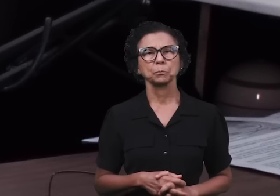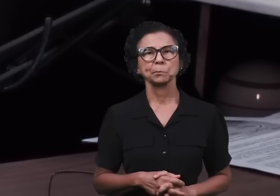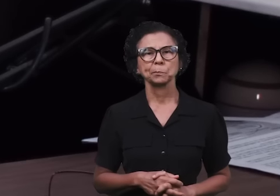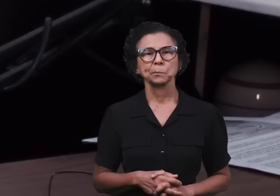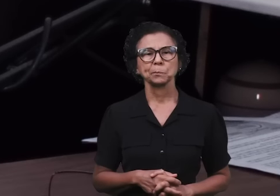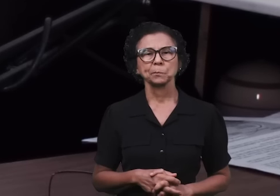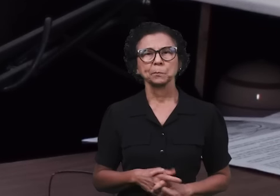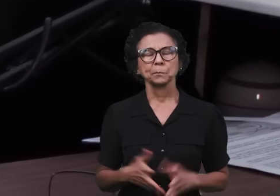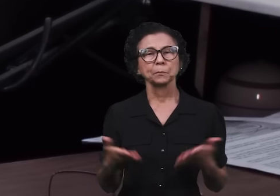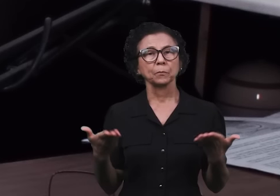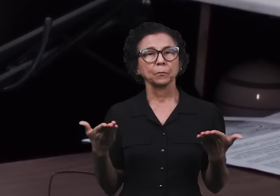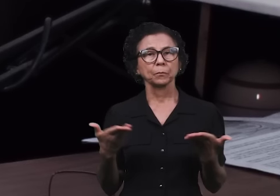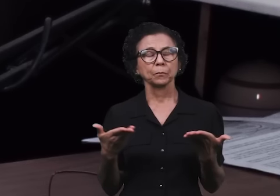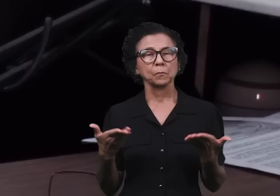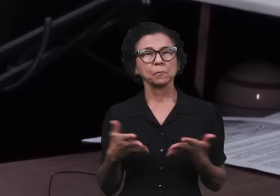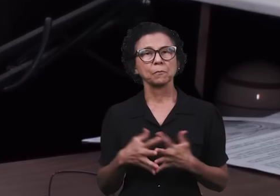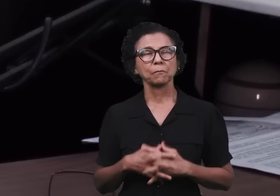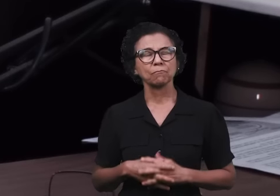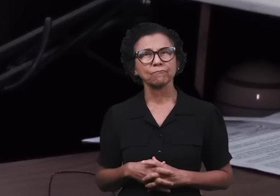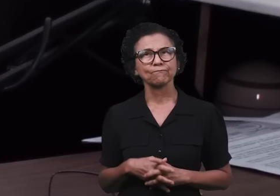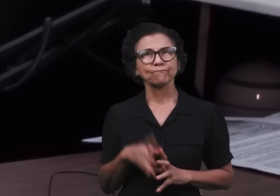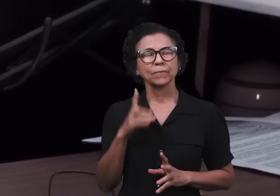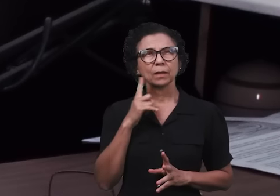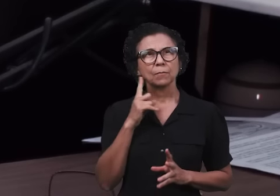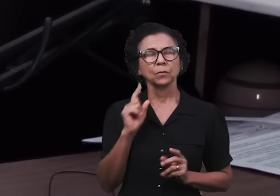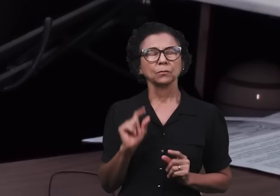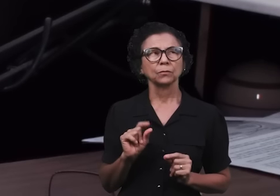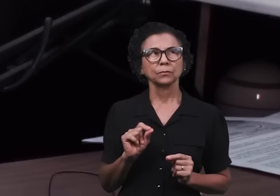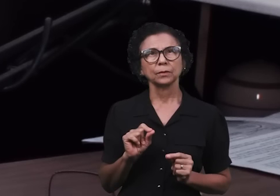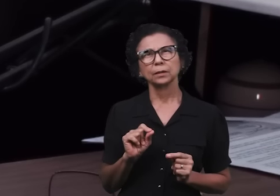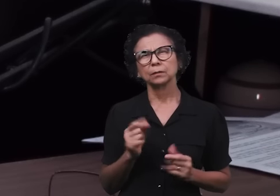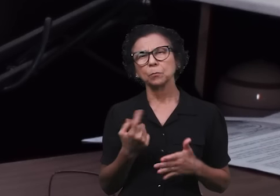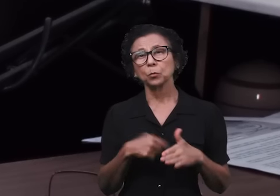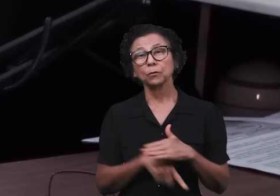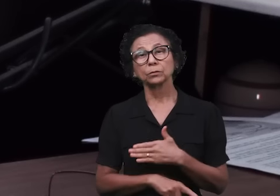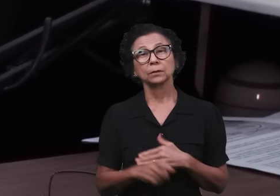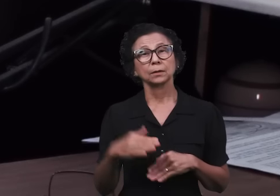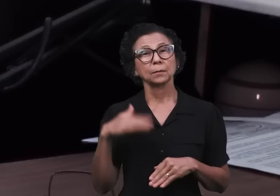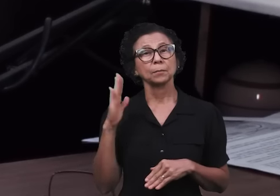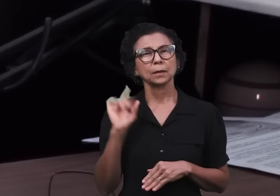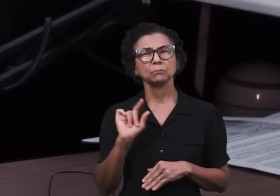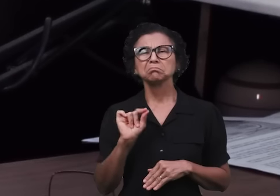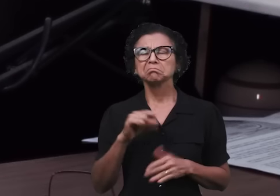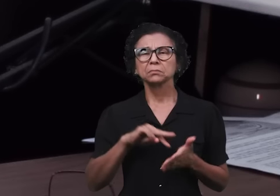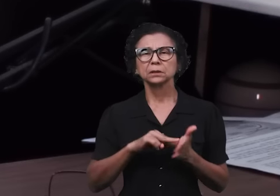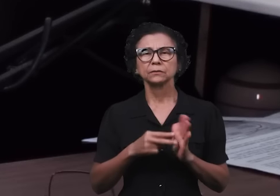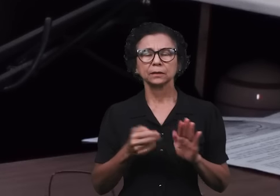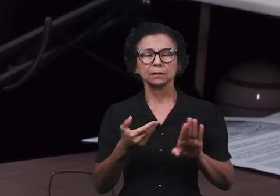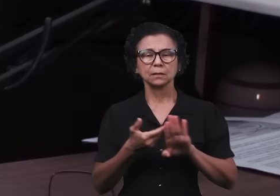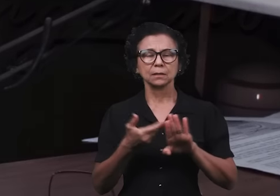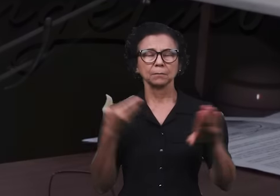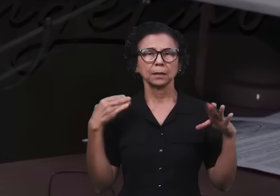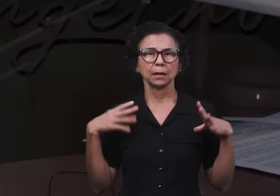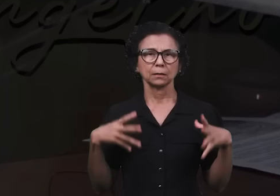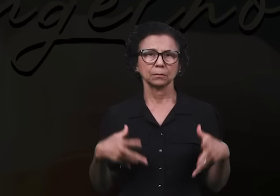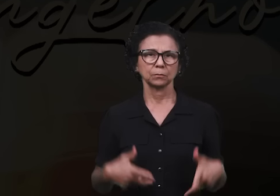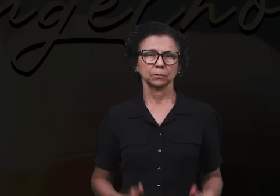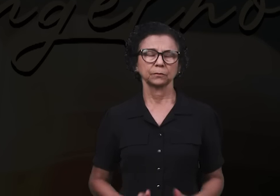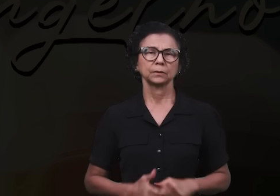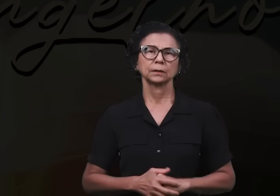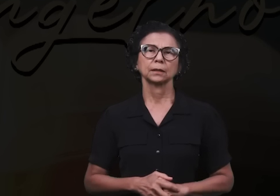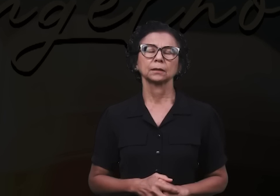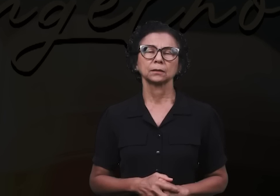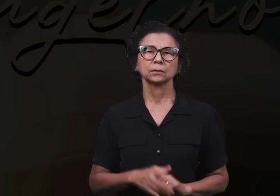anterior. Mas hoje nós vamos falar sobre algo um pouco mais além, o entendimento de santificação. E o texto